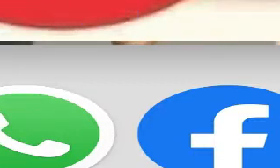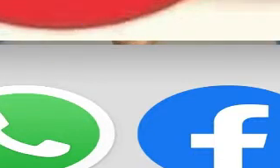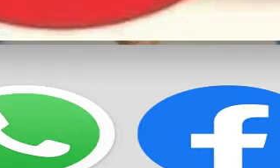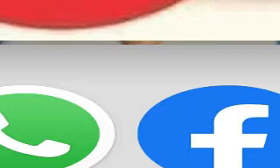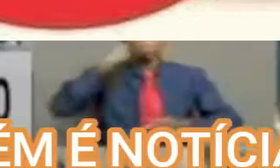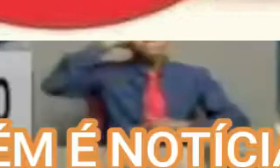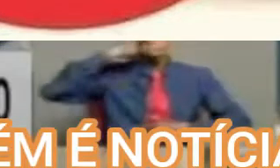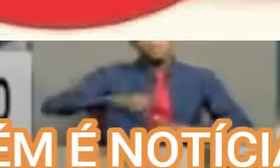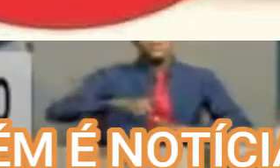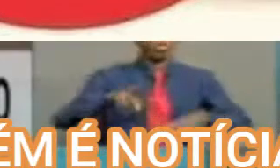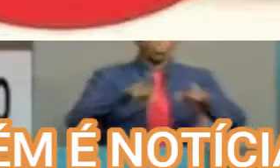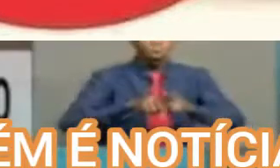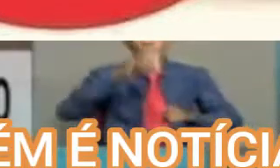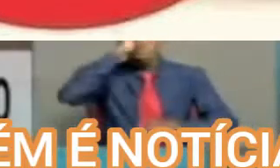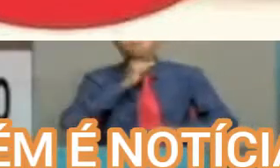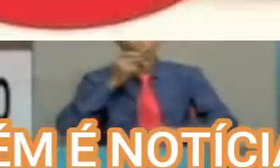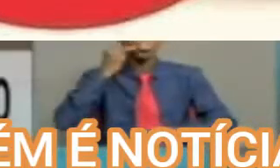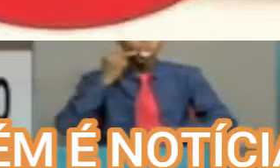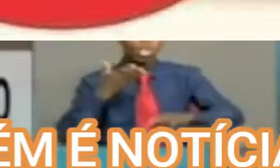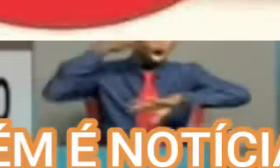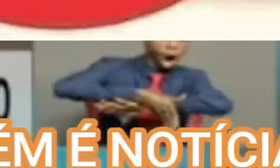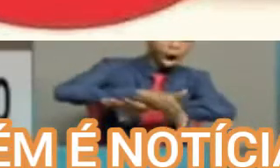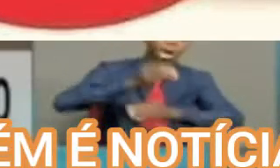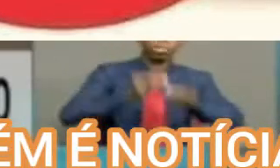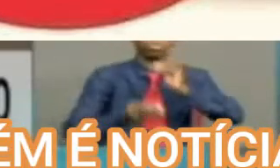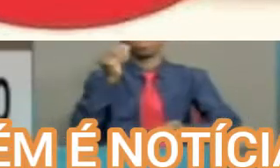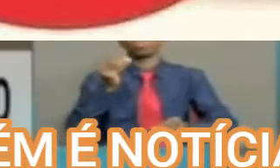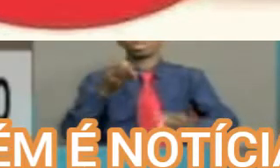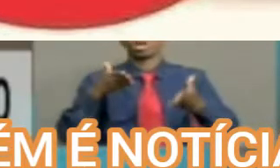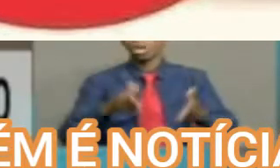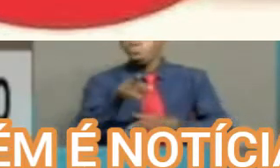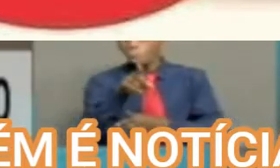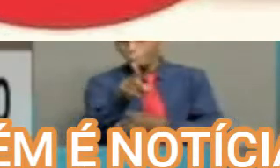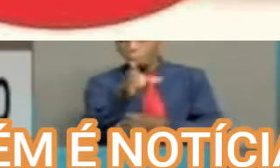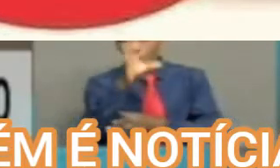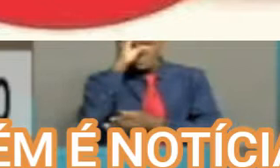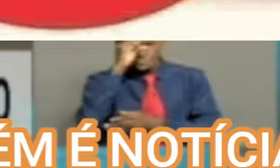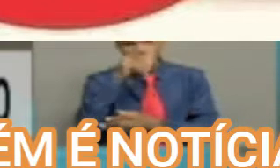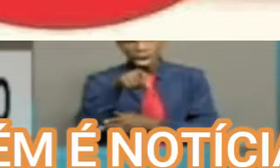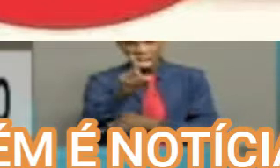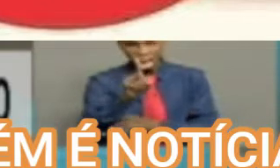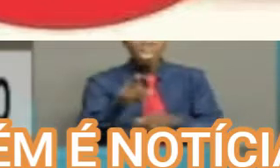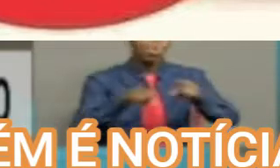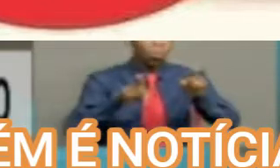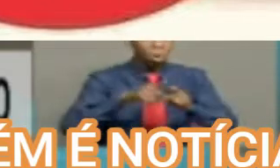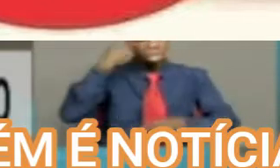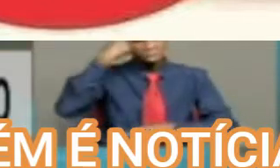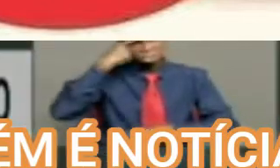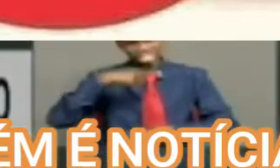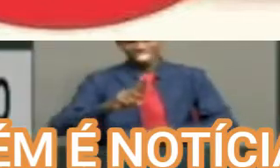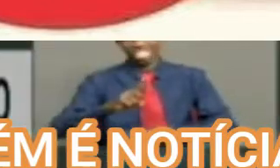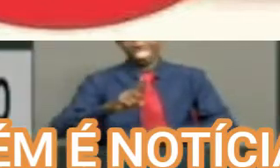violados pelo Estado angolano. Será mesmo que Carlos São Vicente é um investidor estrangeiro em